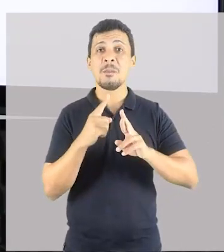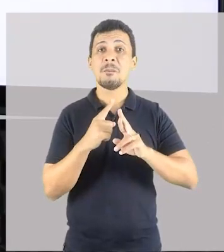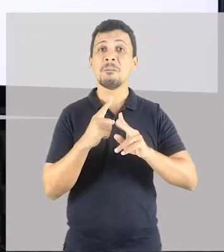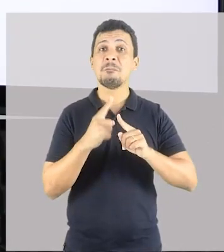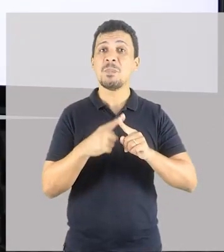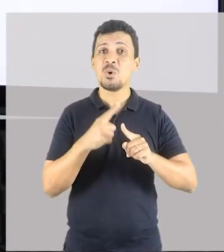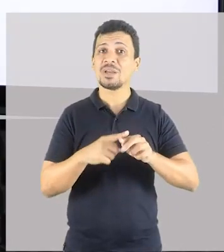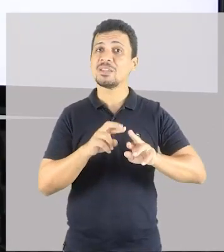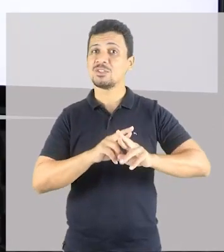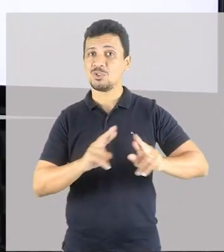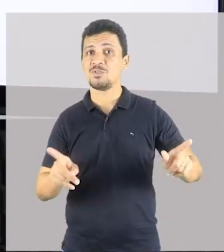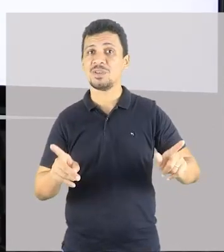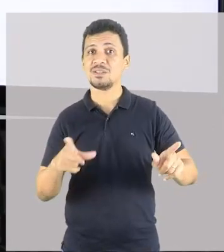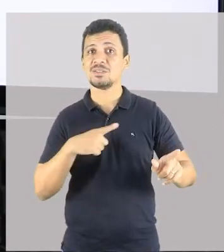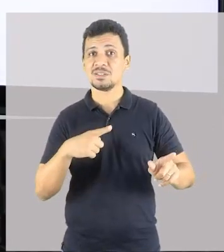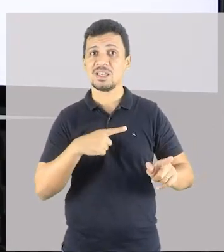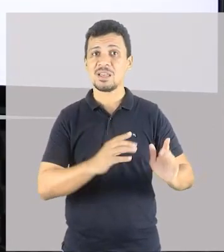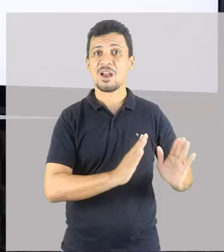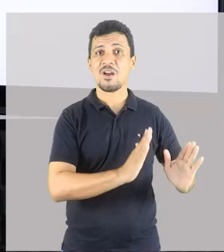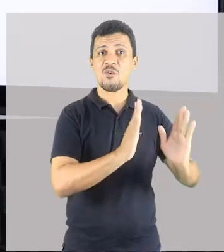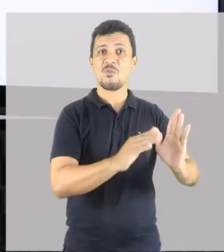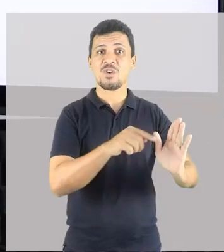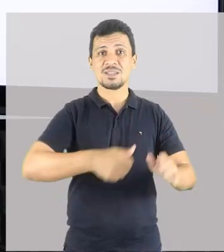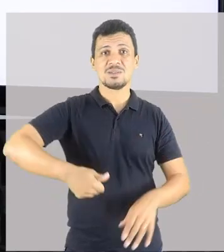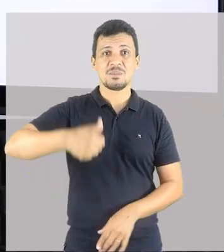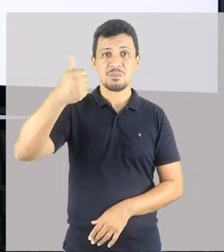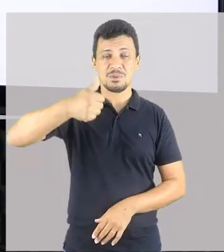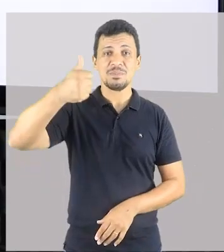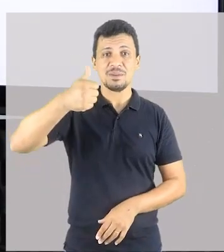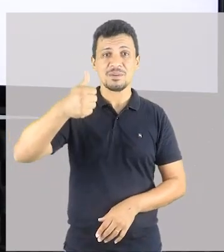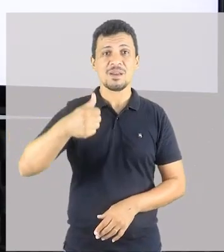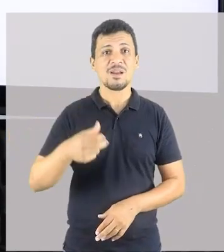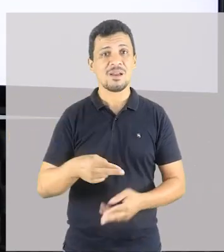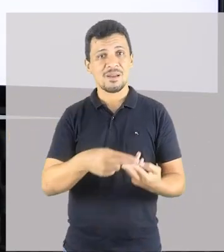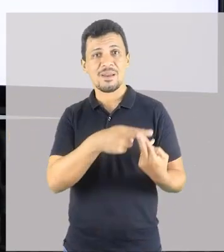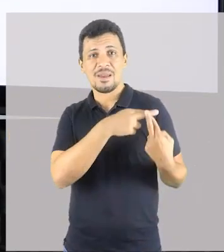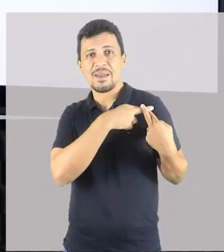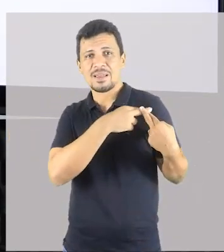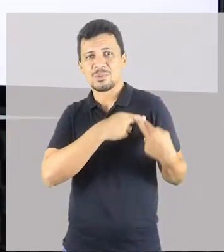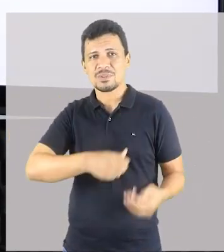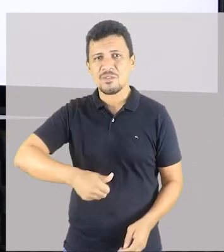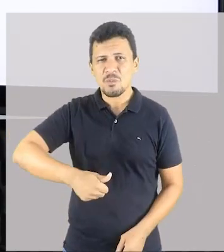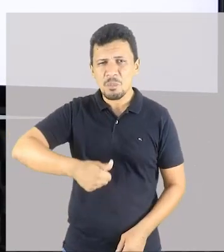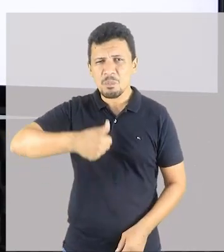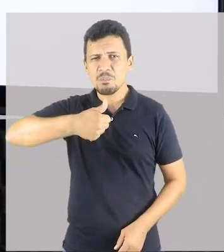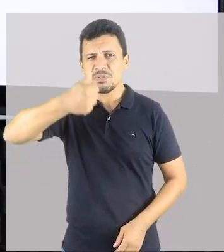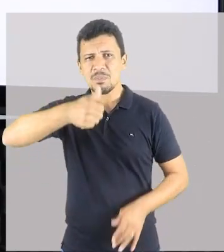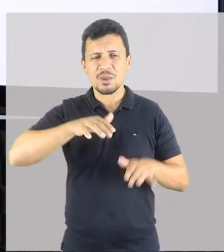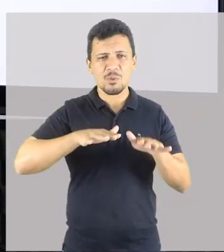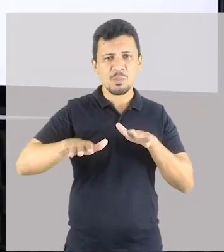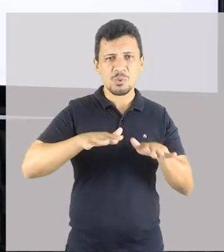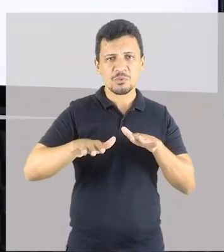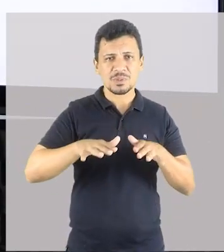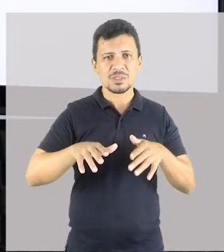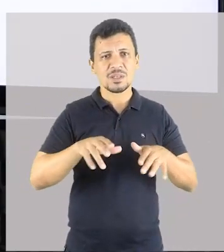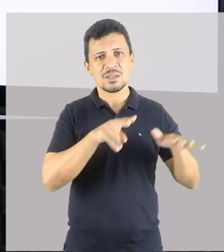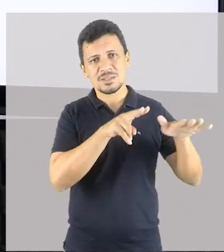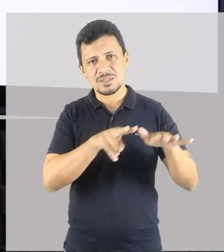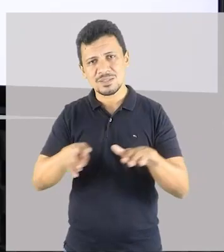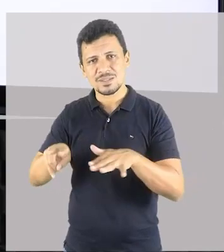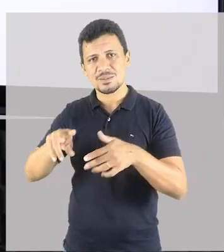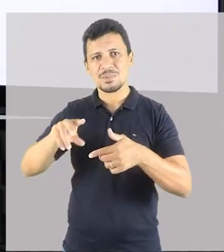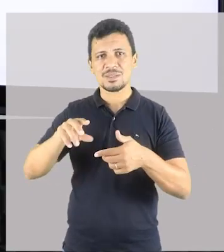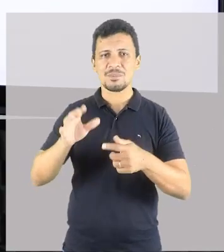diferencial nessa primeira fase, como os que estavam aí à frente desse primeiro momento, desse primeiro movimento da Semana de Arte